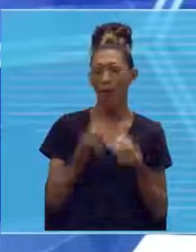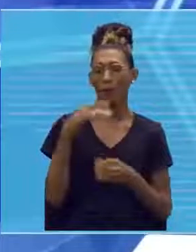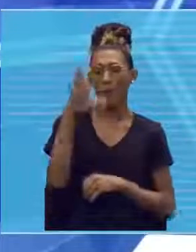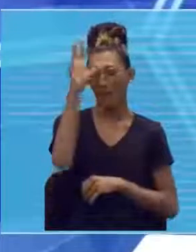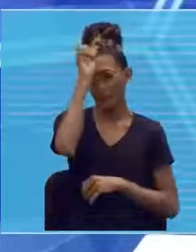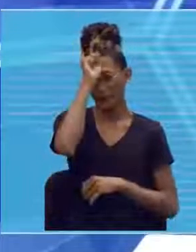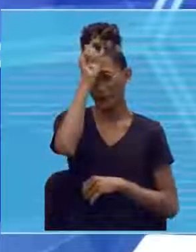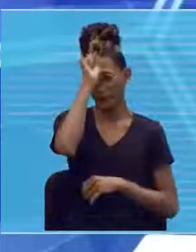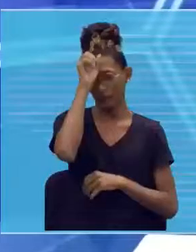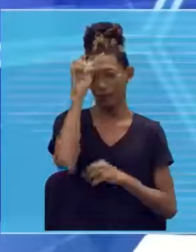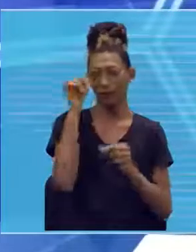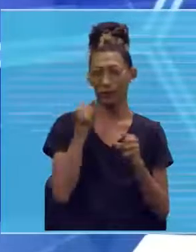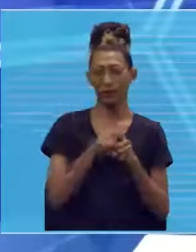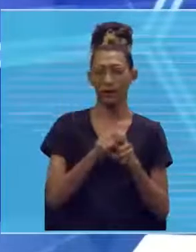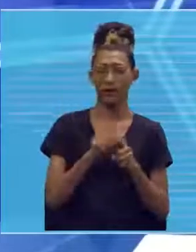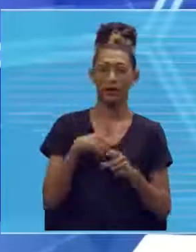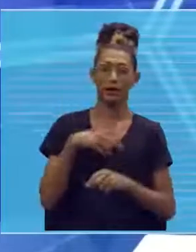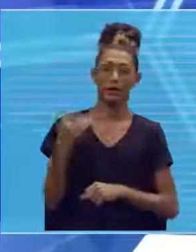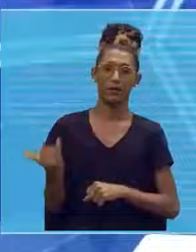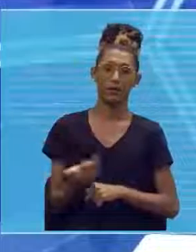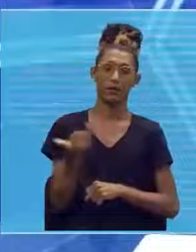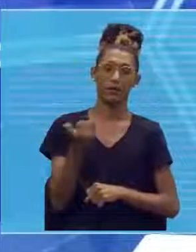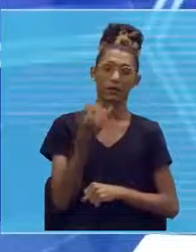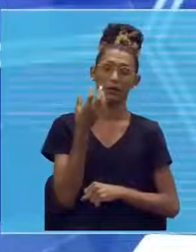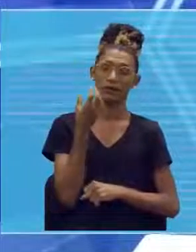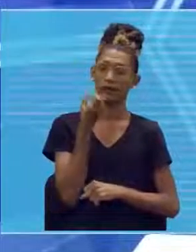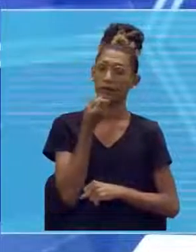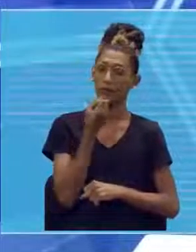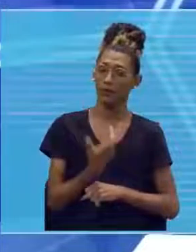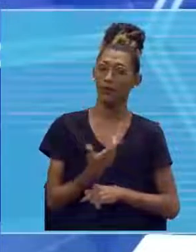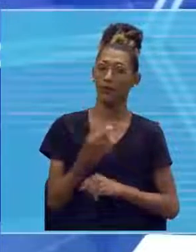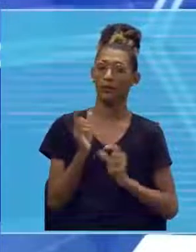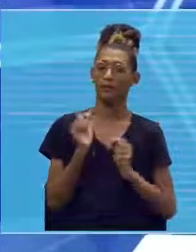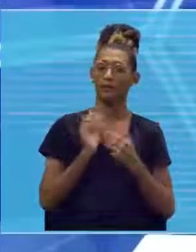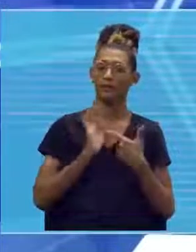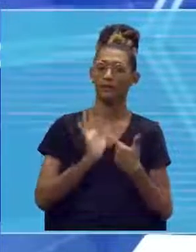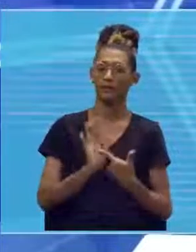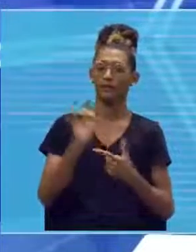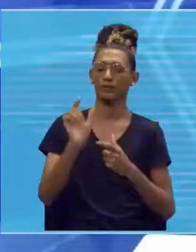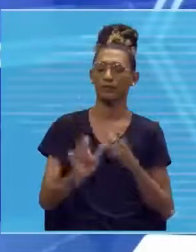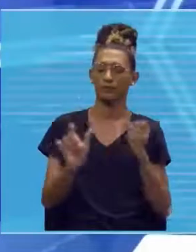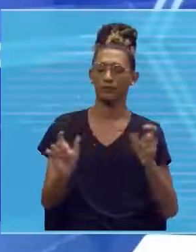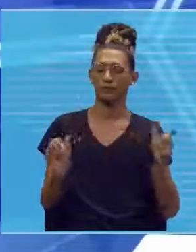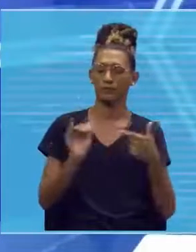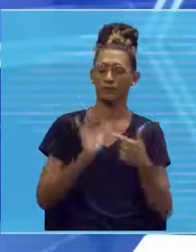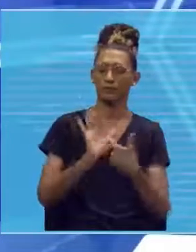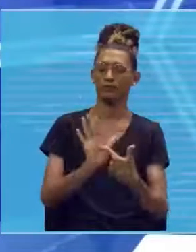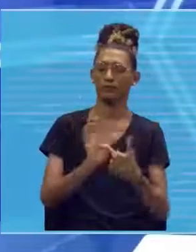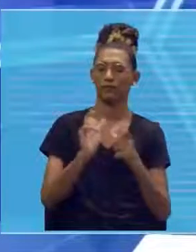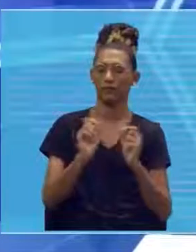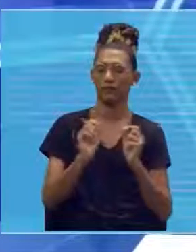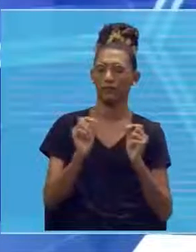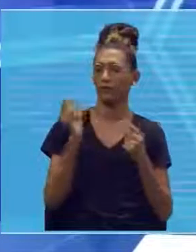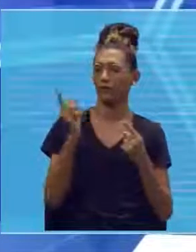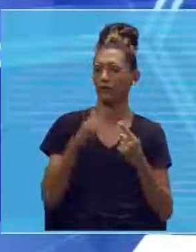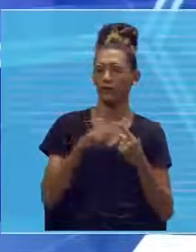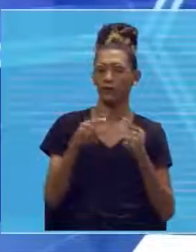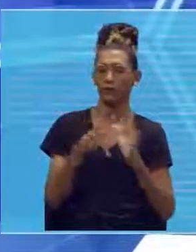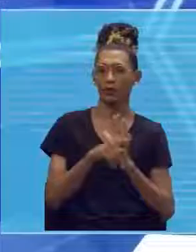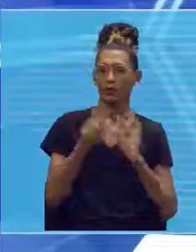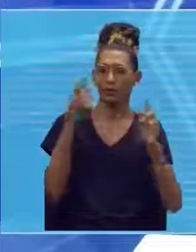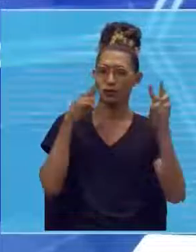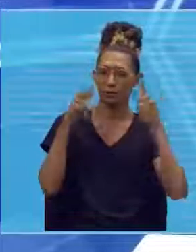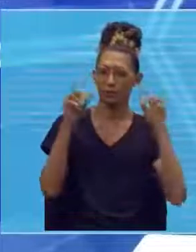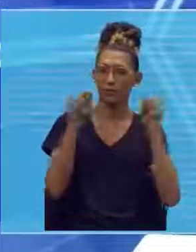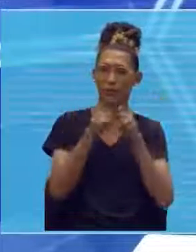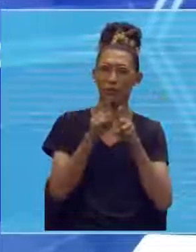tem uma importância muito grande a gente trazer esses pensadores né mostrando as suas cosmovisões para vocês